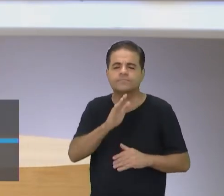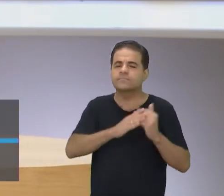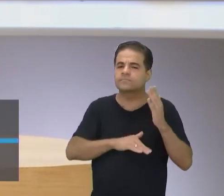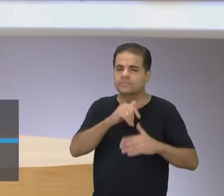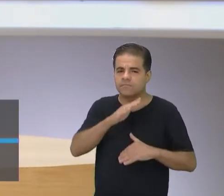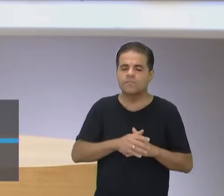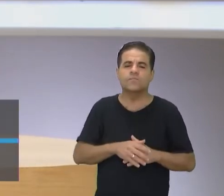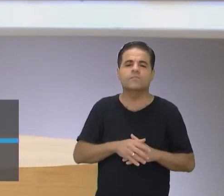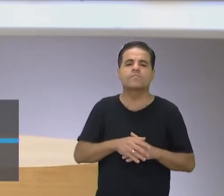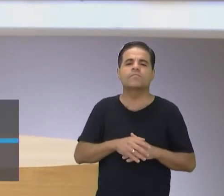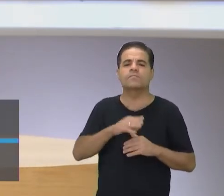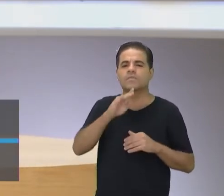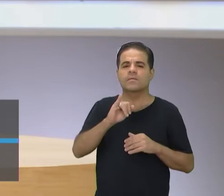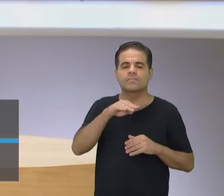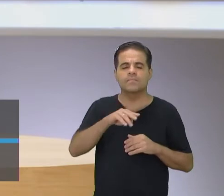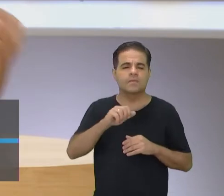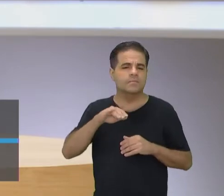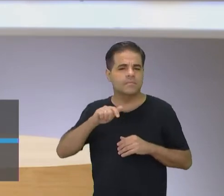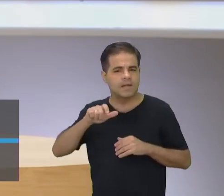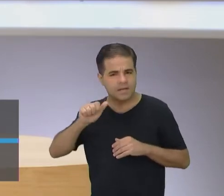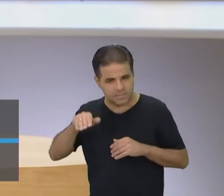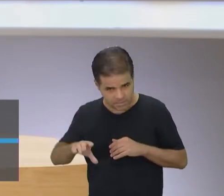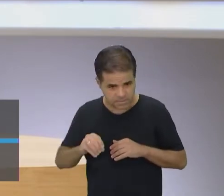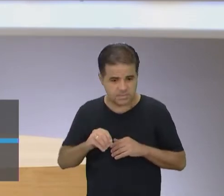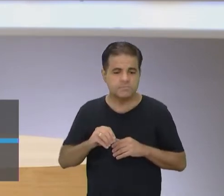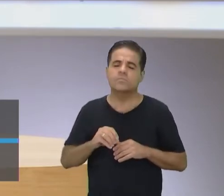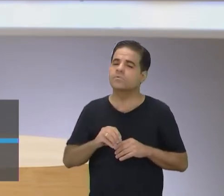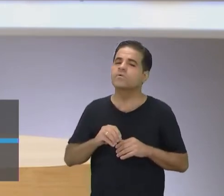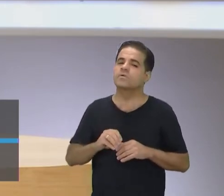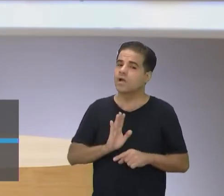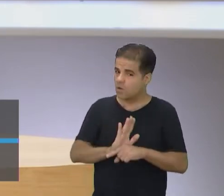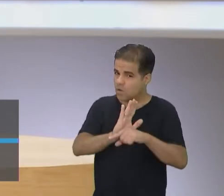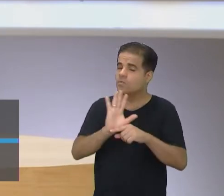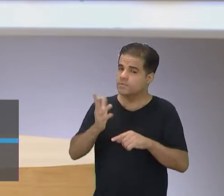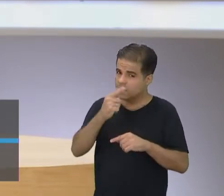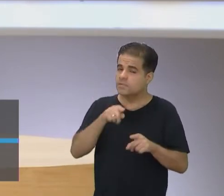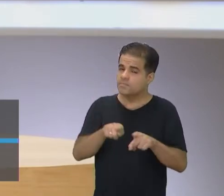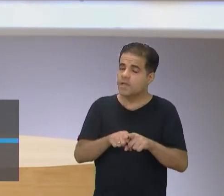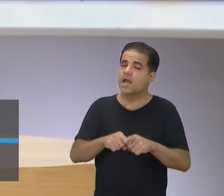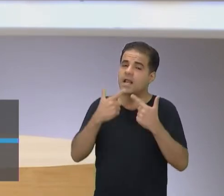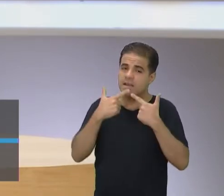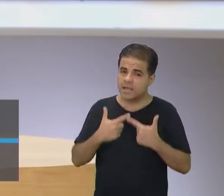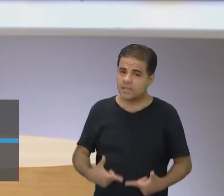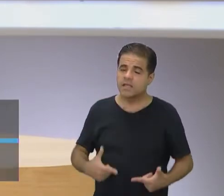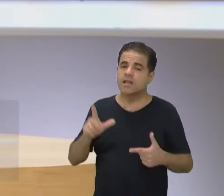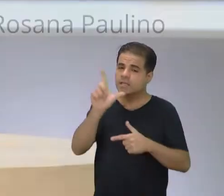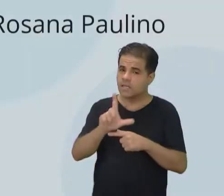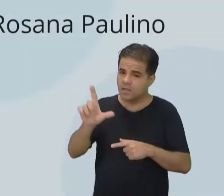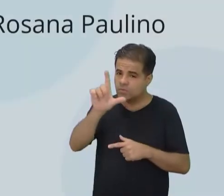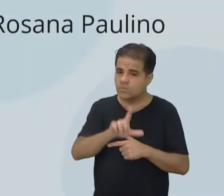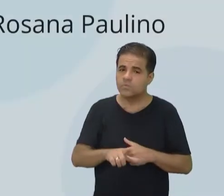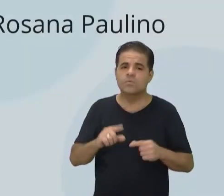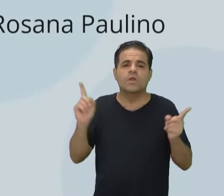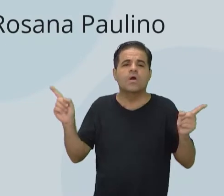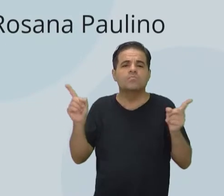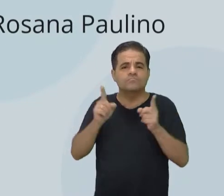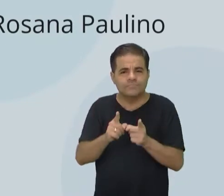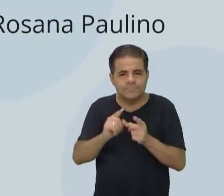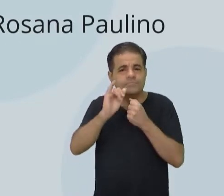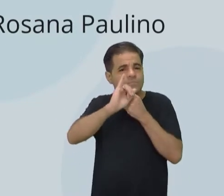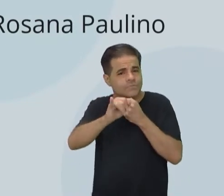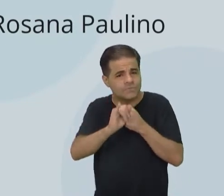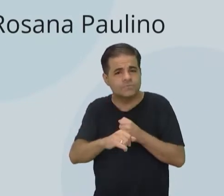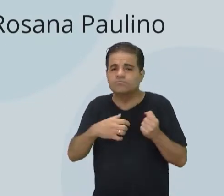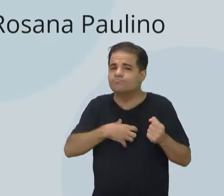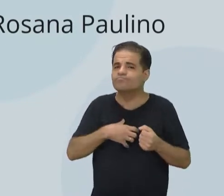sobre o minimalismo. É uma tendência. Isso também acontece na literatura, né? Então, mini conto, um tipo de